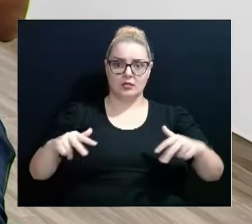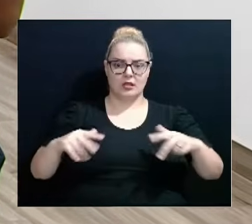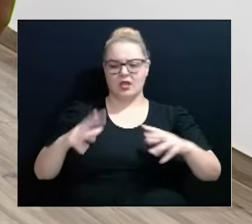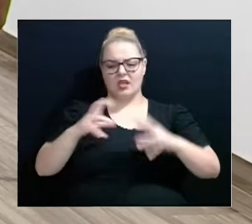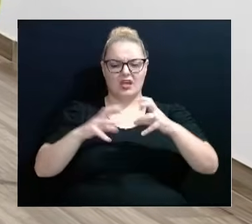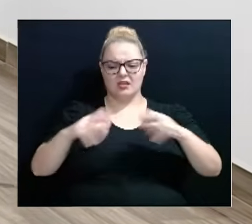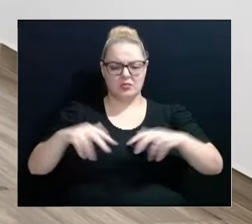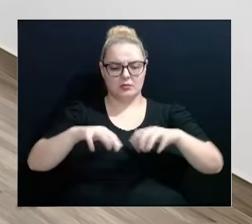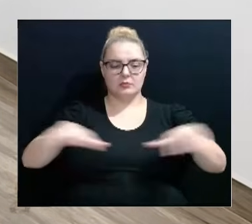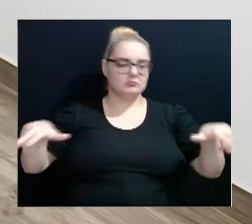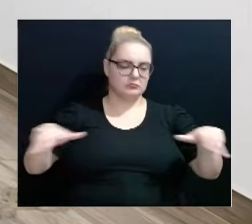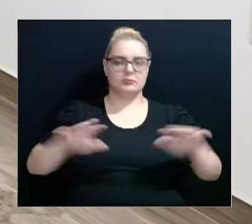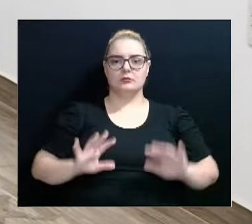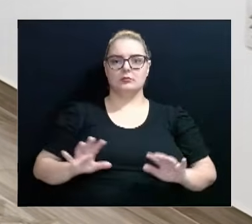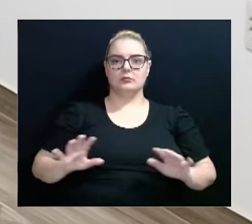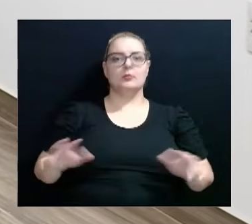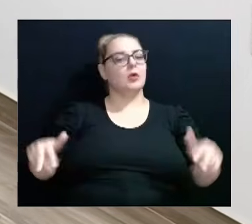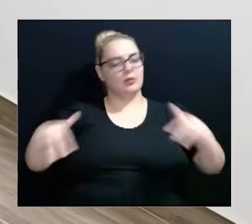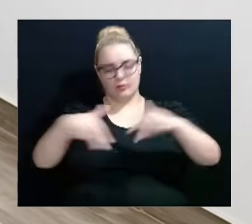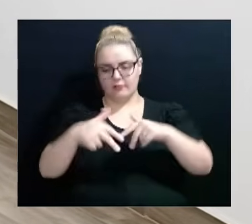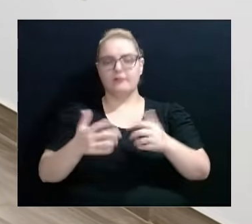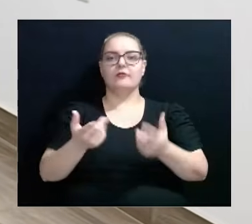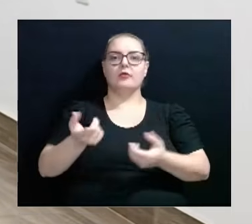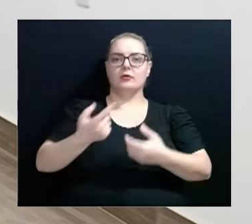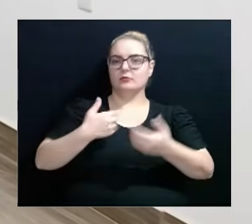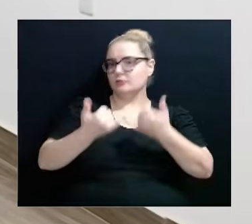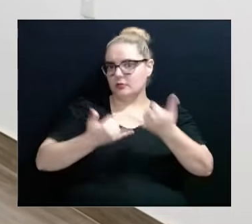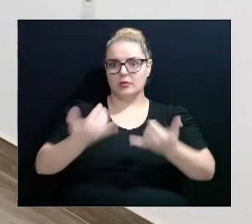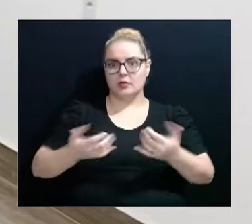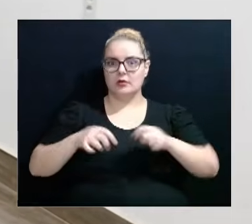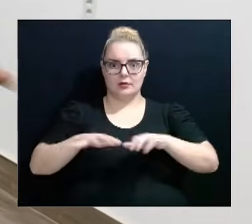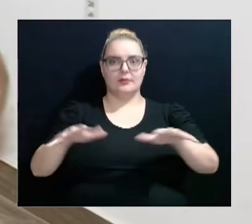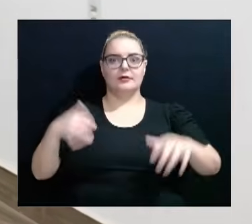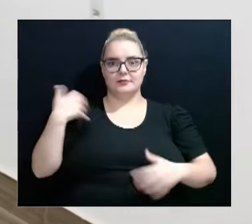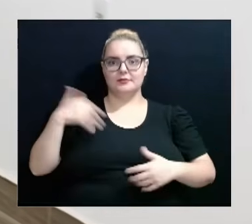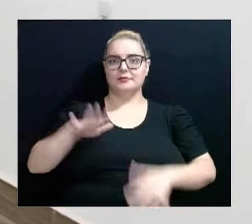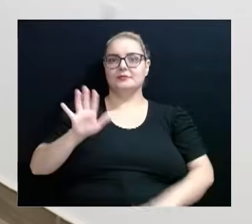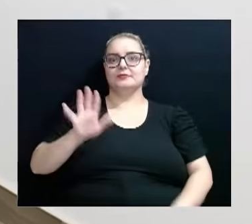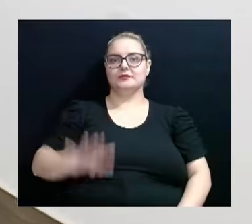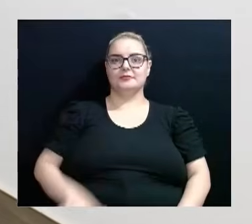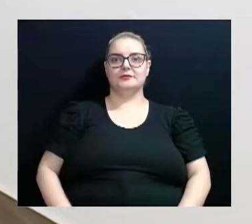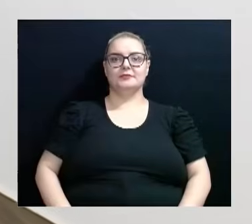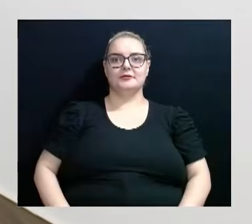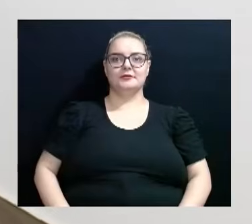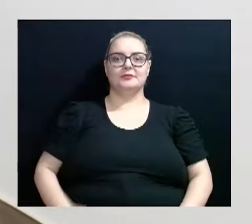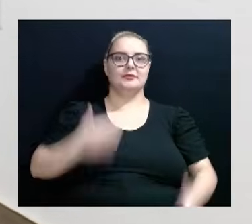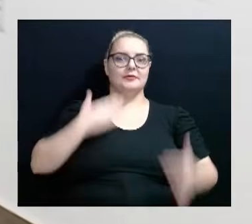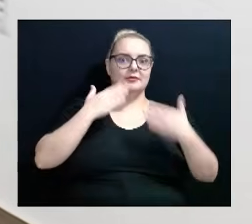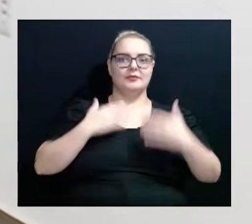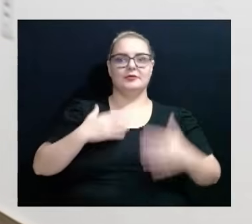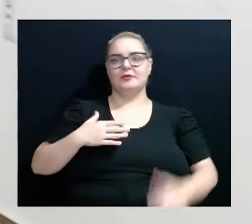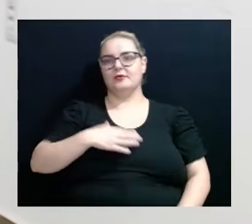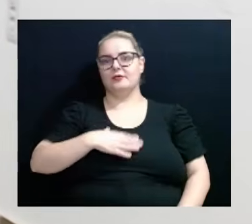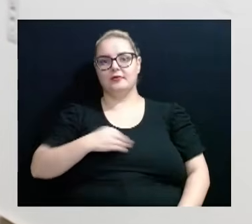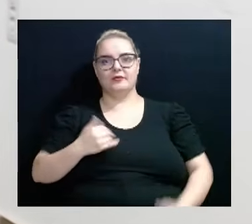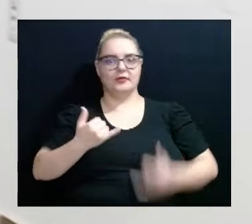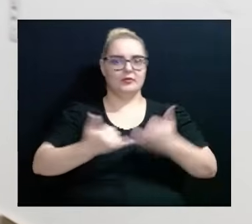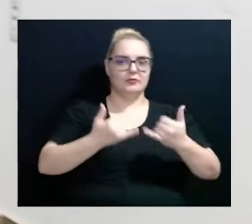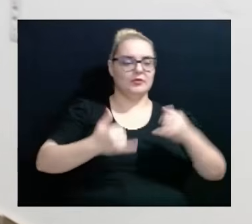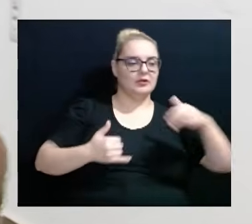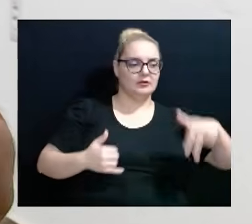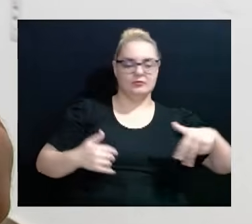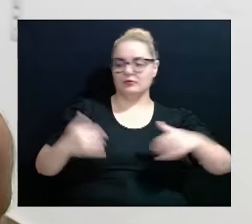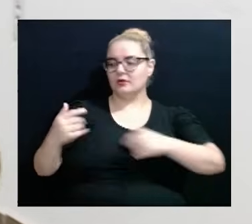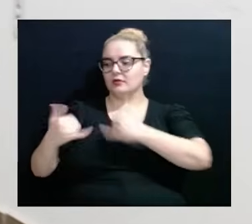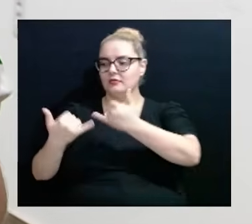diferença. Criança tá junto ali, vamos brincar, vamos, e acaba até contagia até os adultos. Às vezes começa